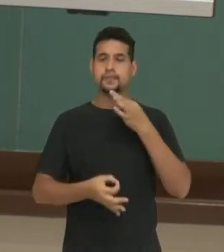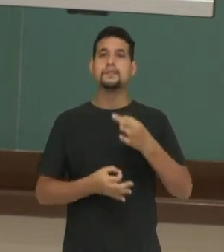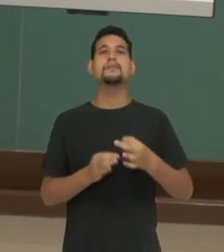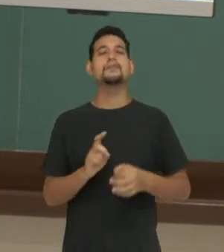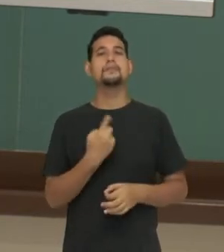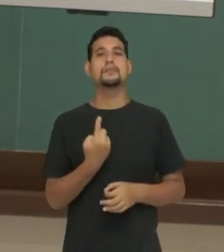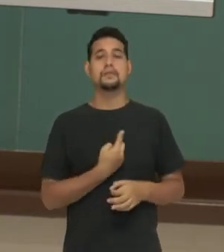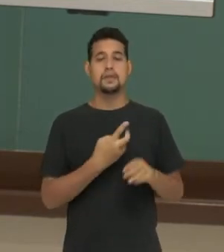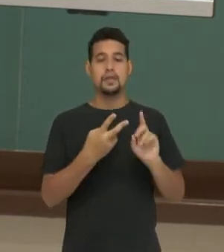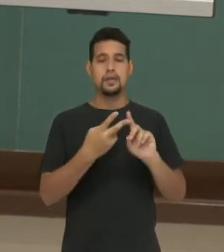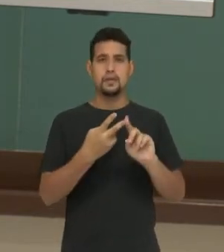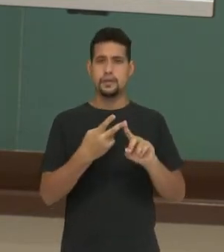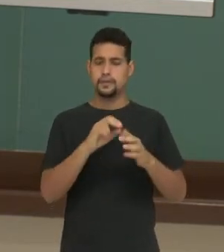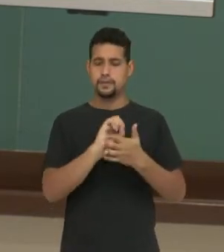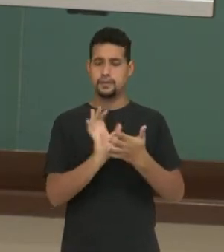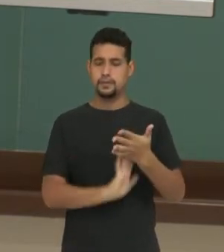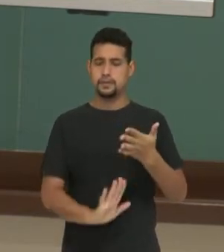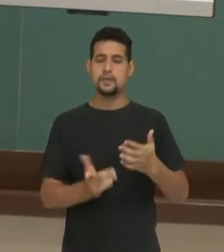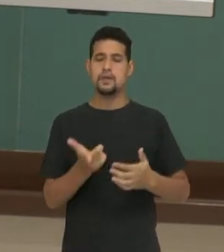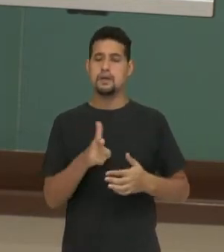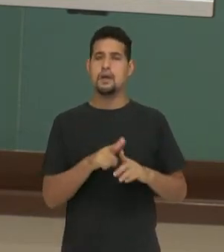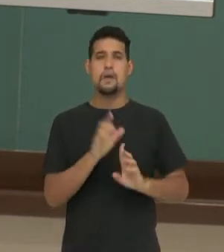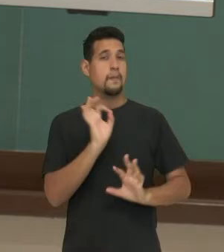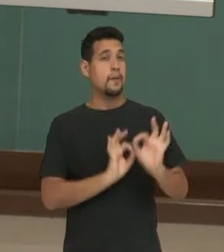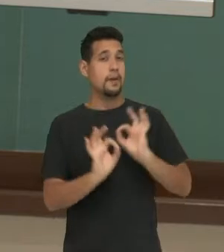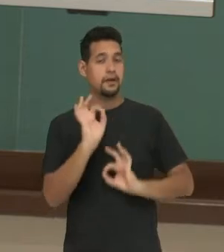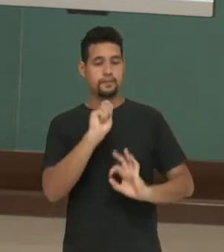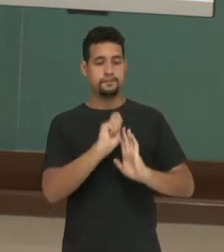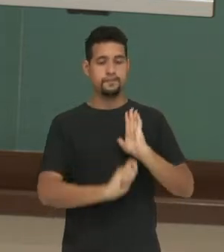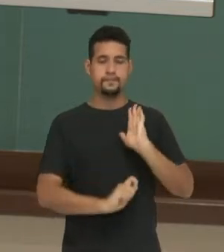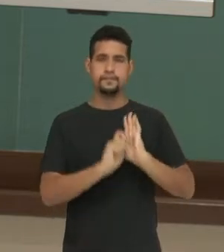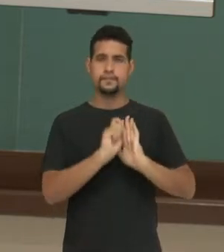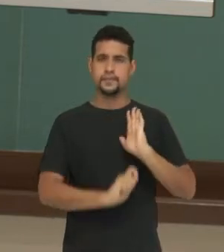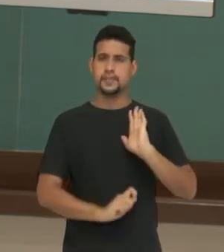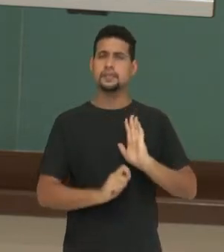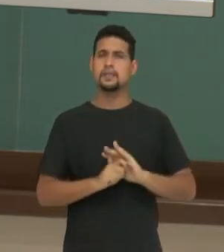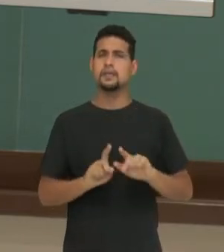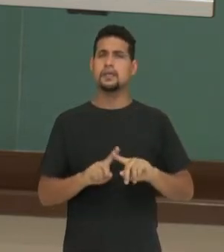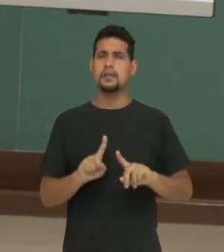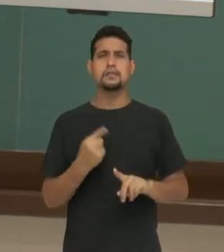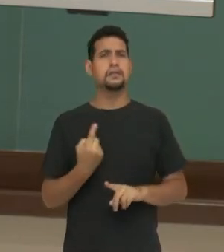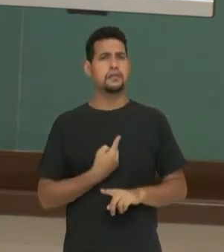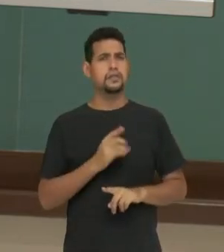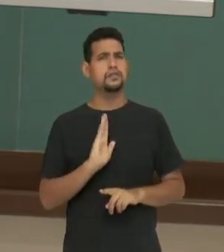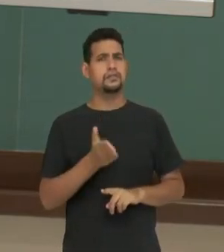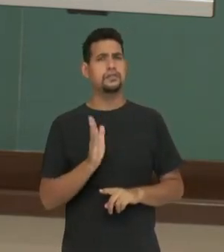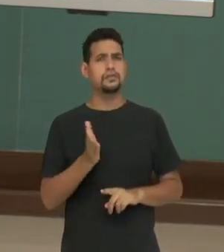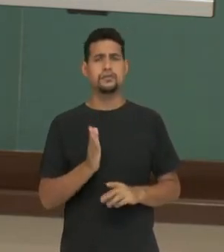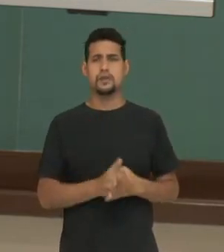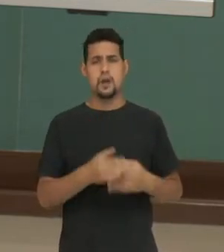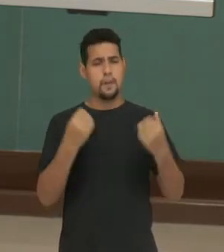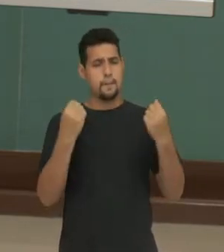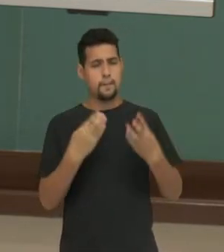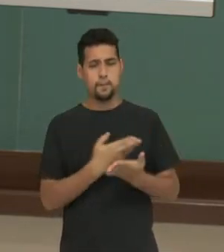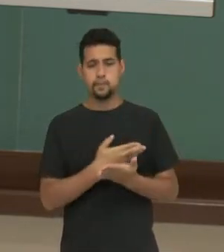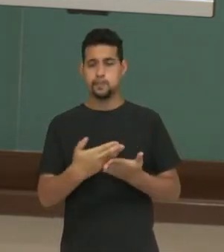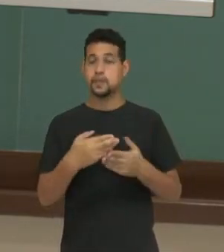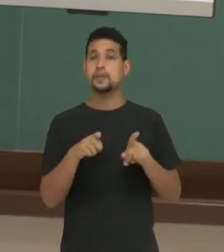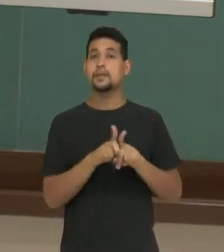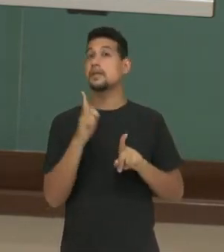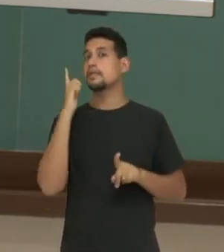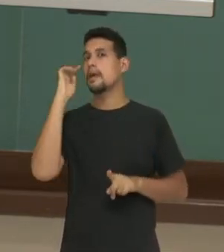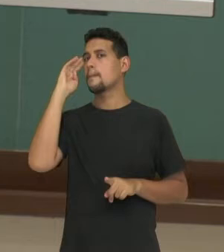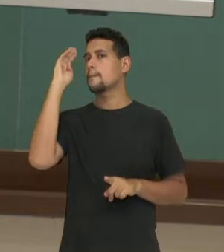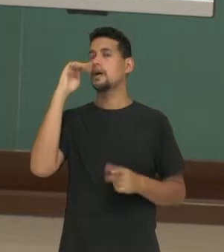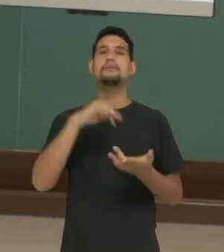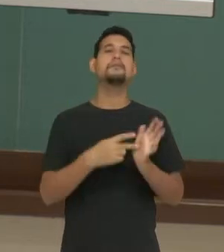nossa segunda atividade, a continuação do planejamento do texto. Então, a gente já deu uma cartada inicial aí e a ideia é que